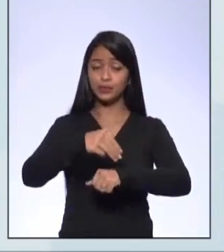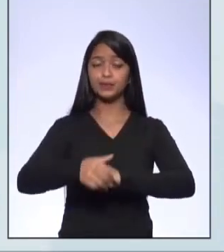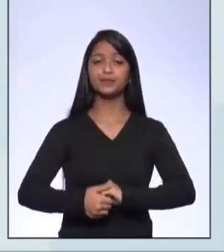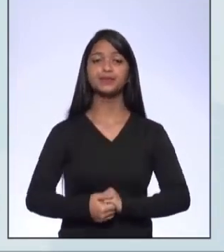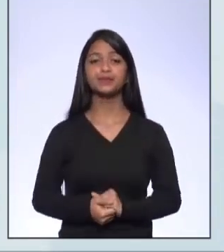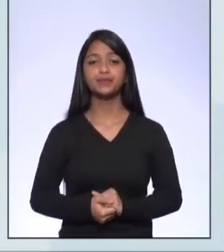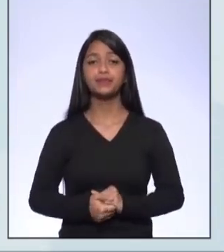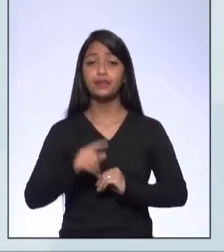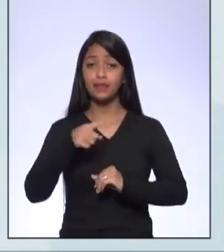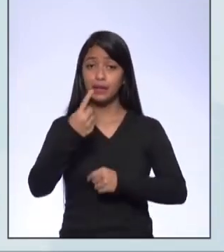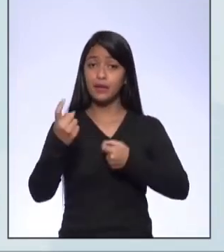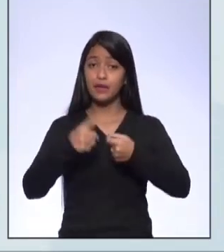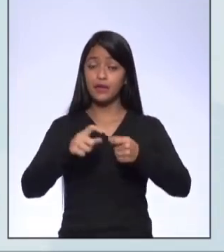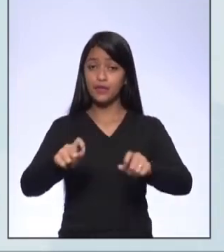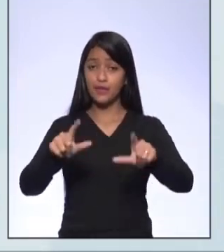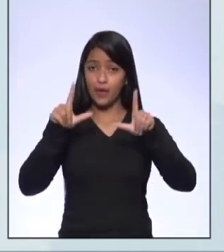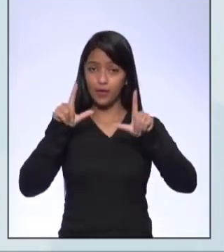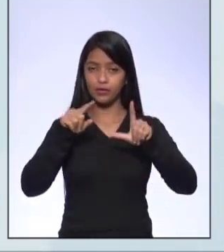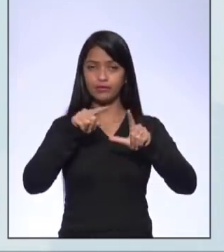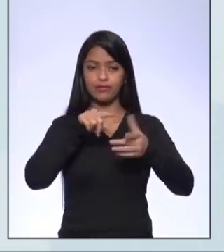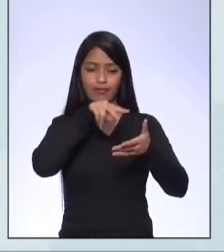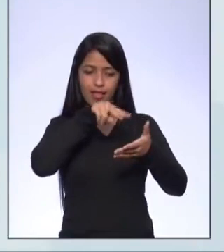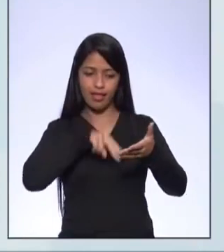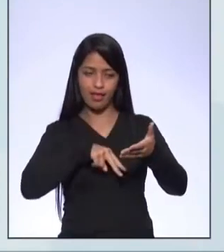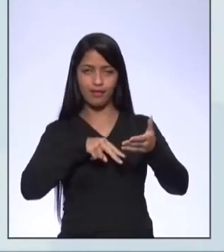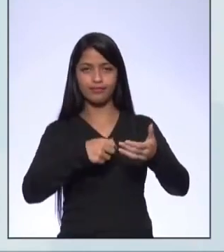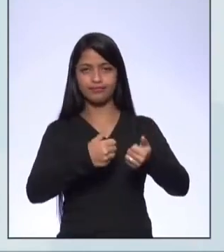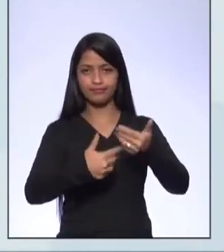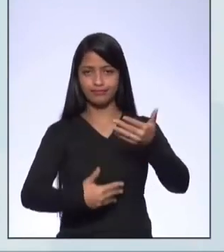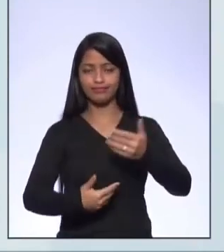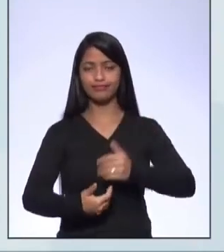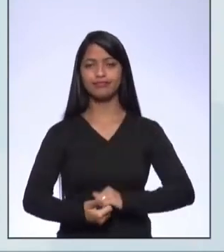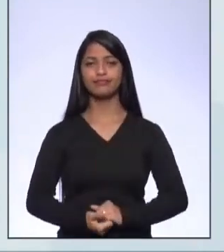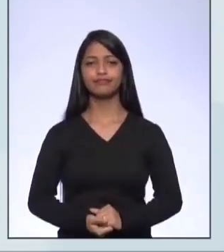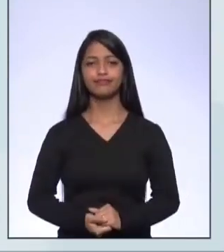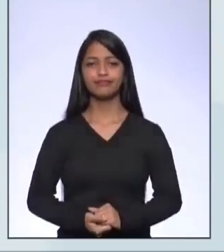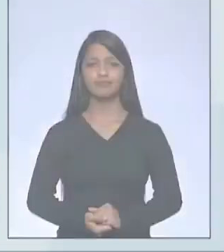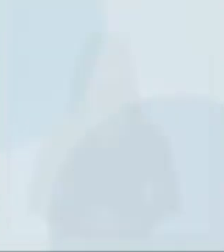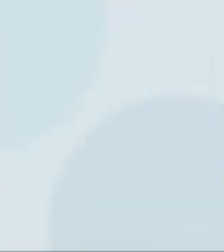vocês, em um minuto, a gente volta com as contribuições que vocês vão fazer.